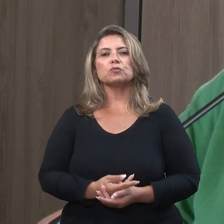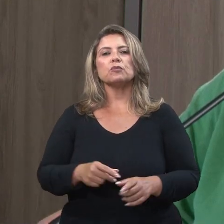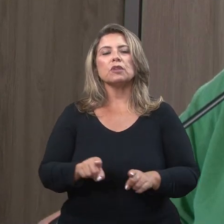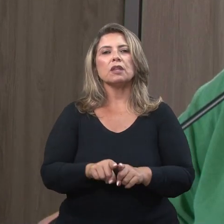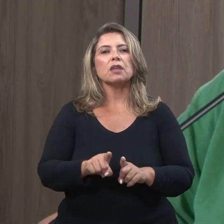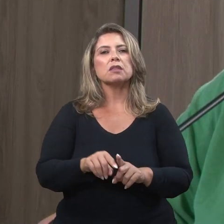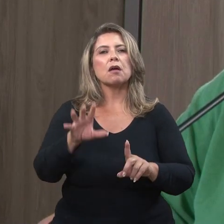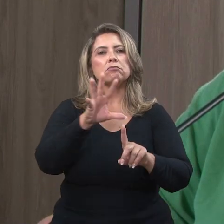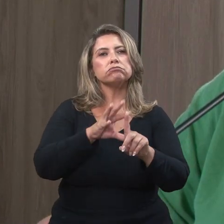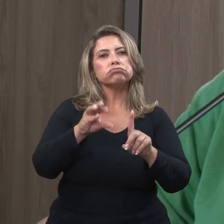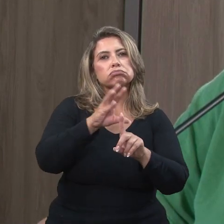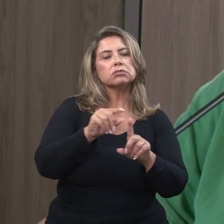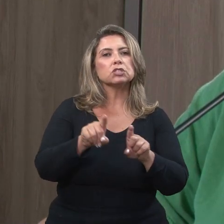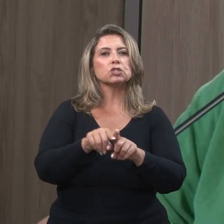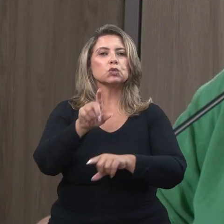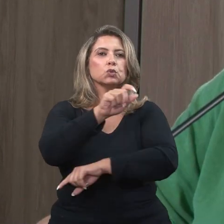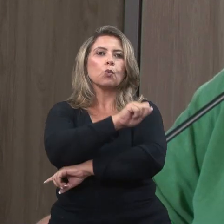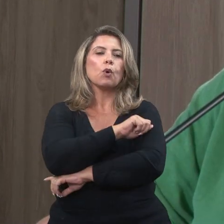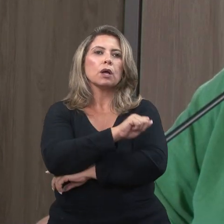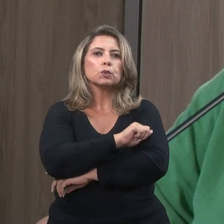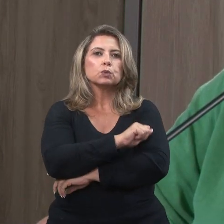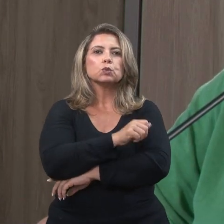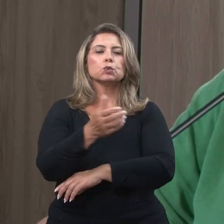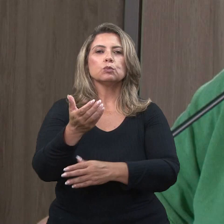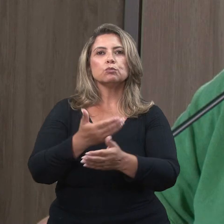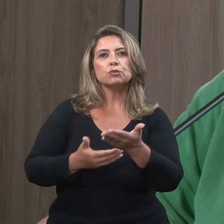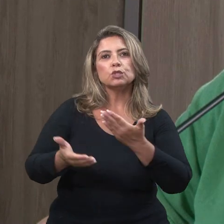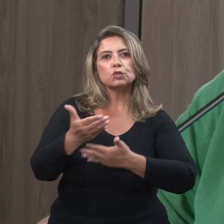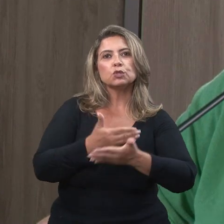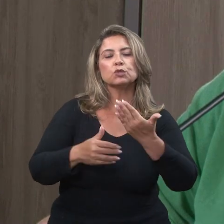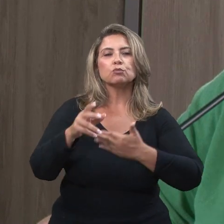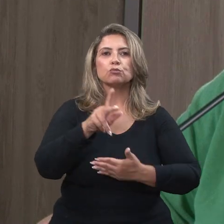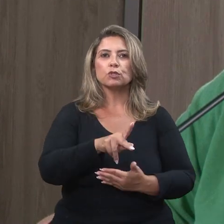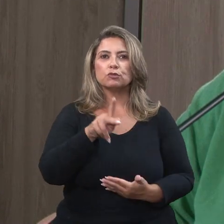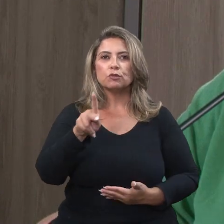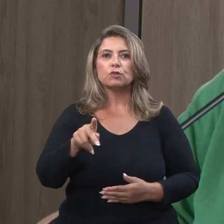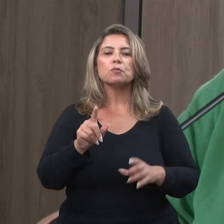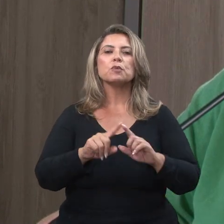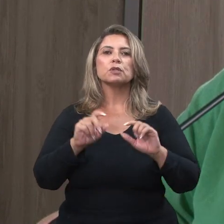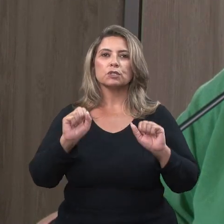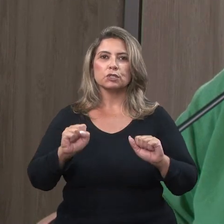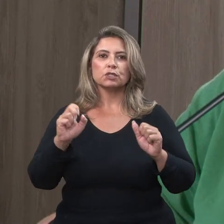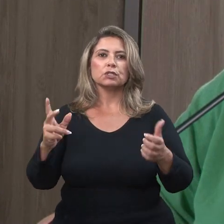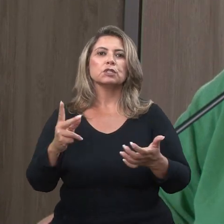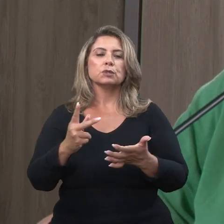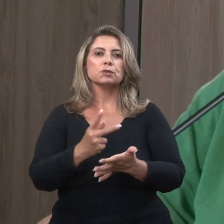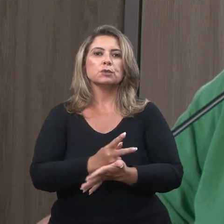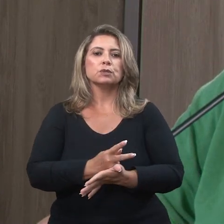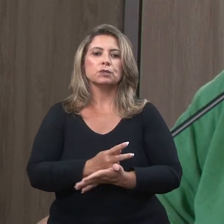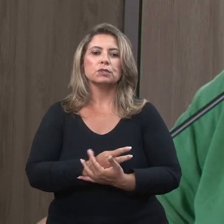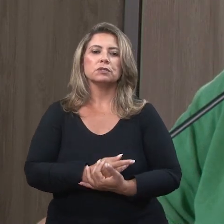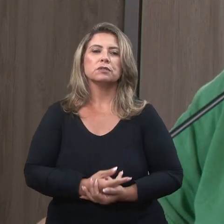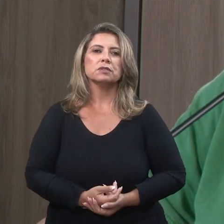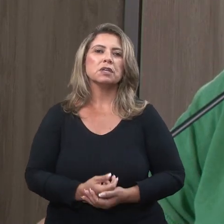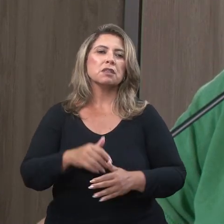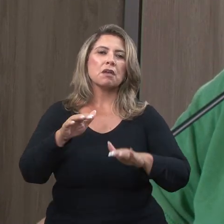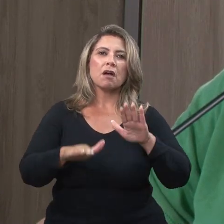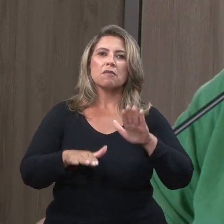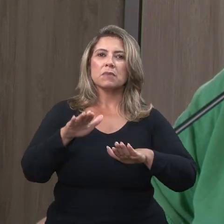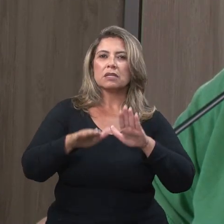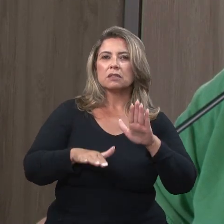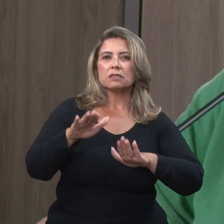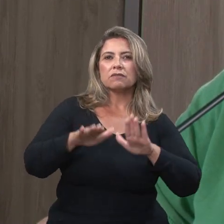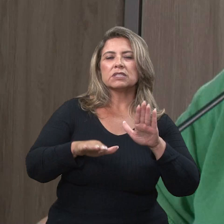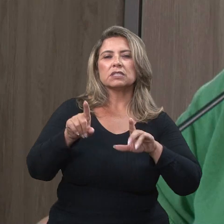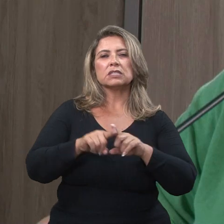relação de um aluno em relação a um professor, pode gerar, talvez não, se não, às vezes uma questão pode,